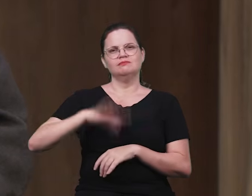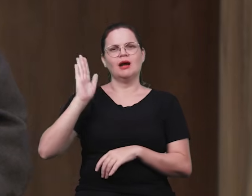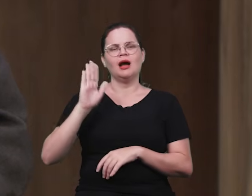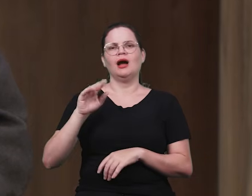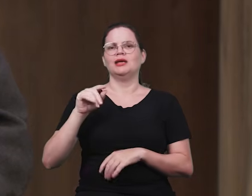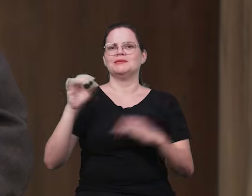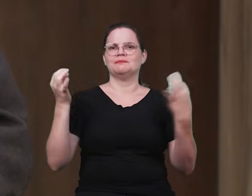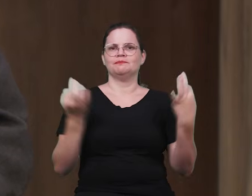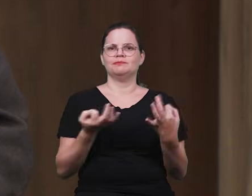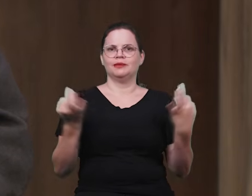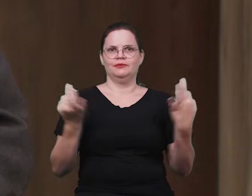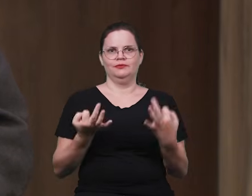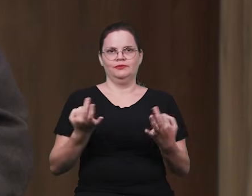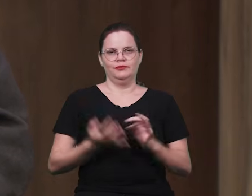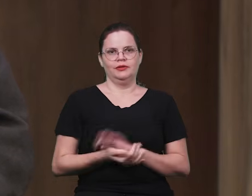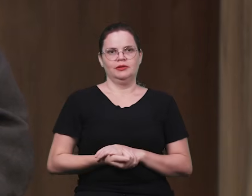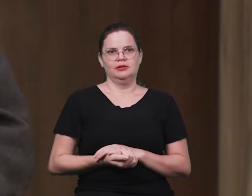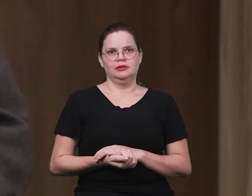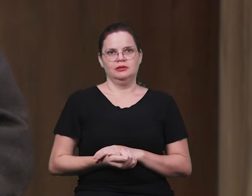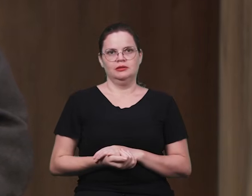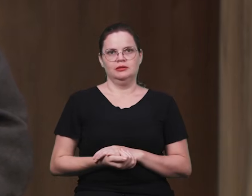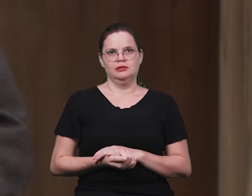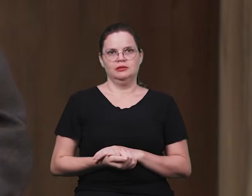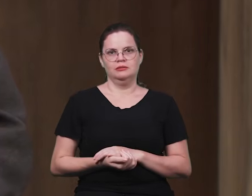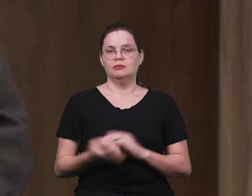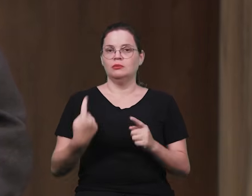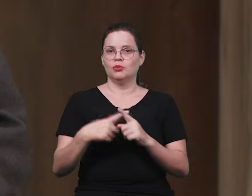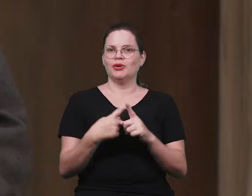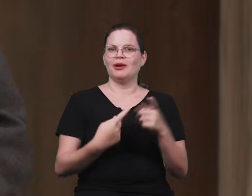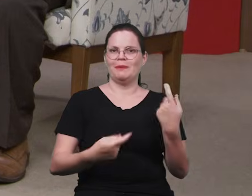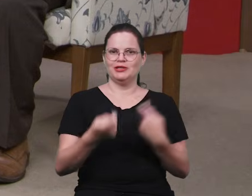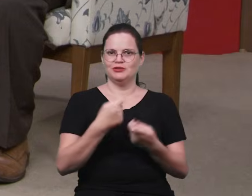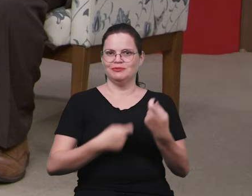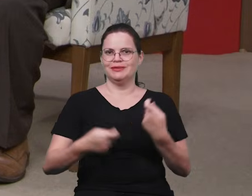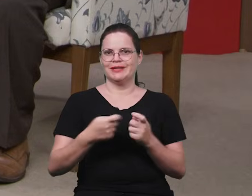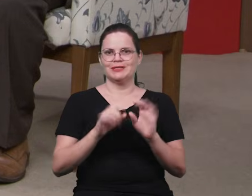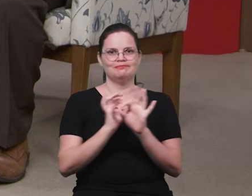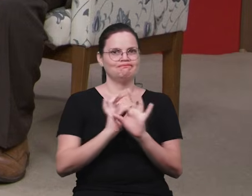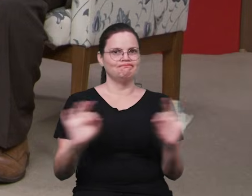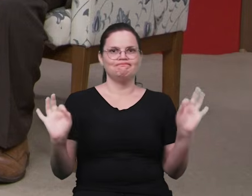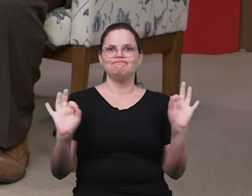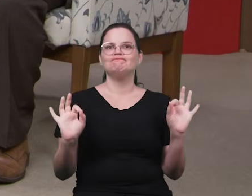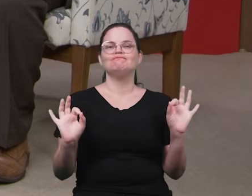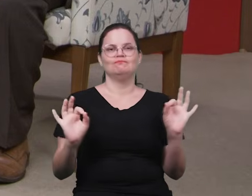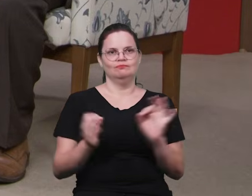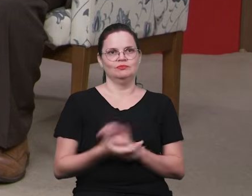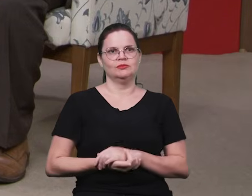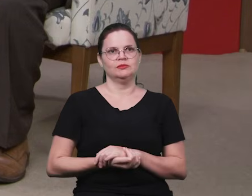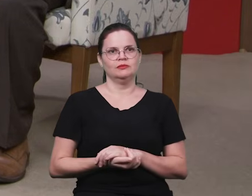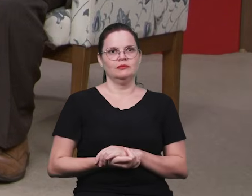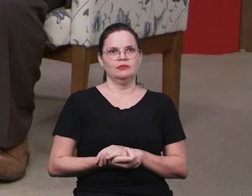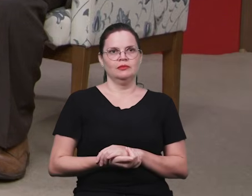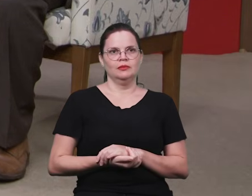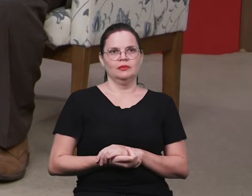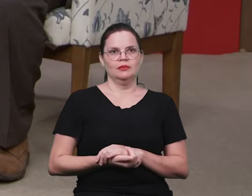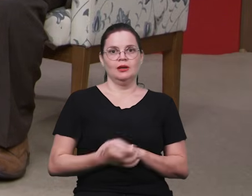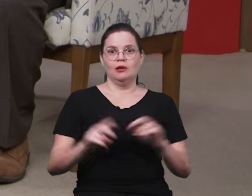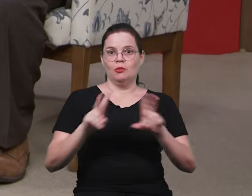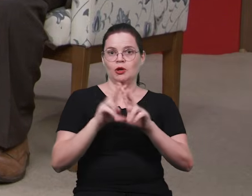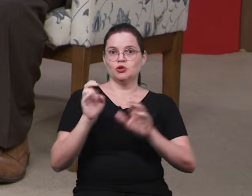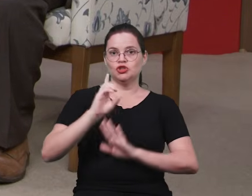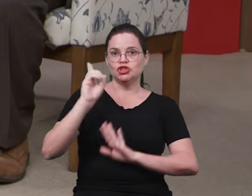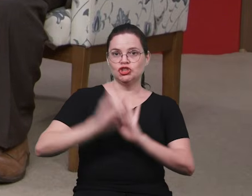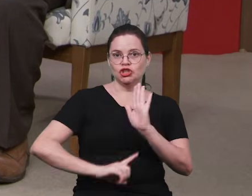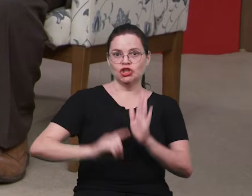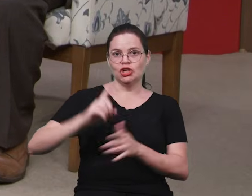mais perfeito que teve. Uma administração extraordinária. O direito romano,